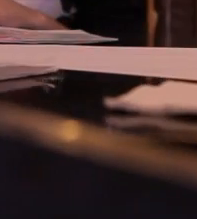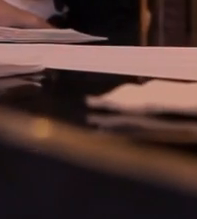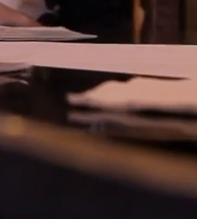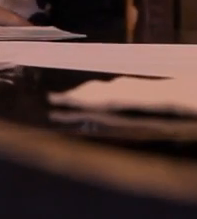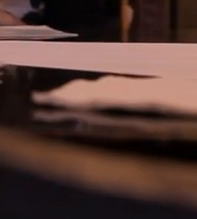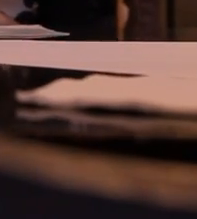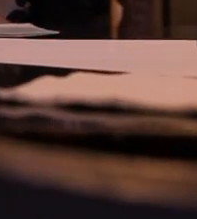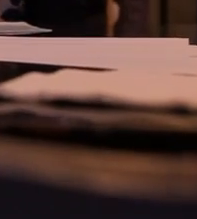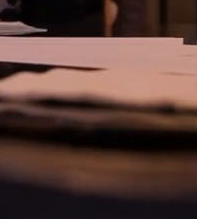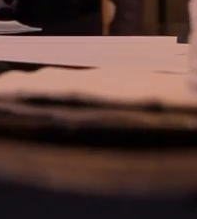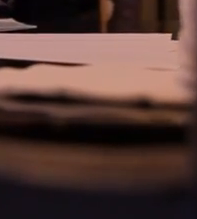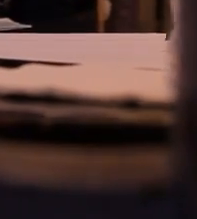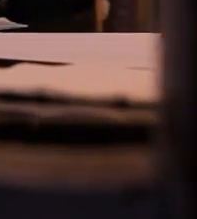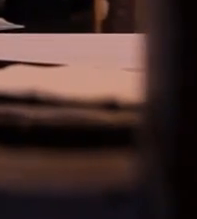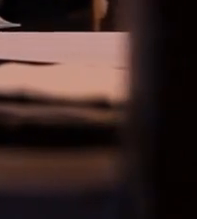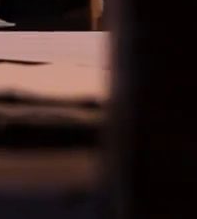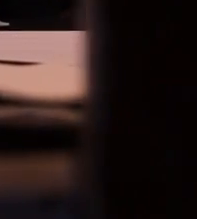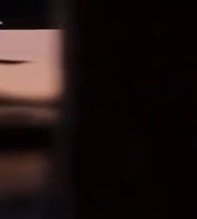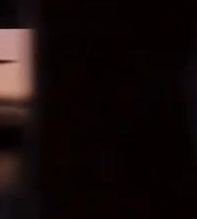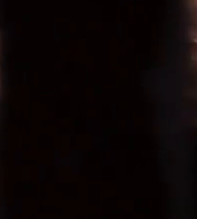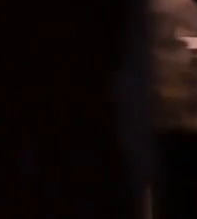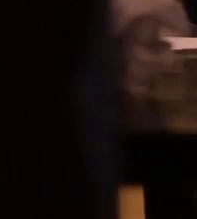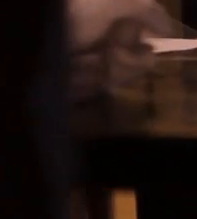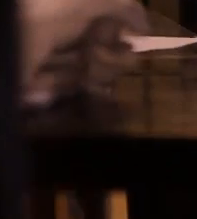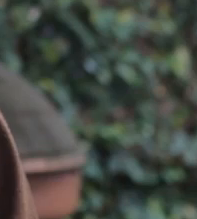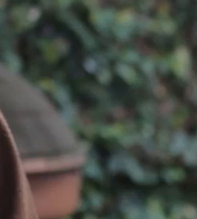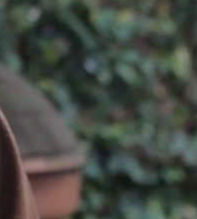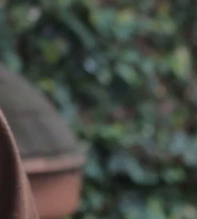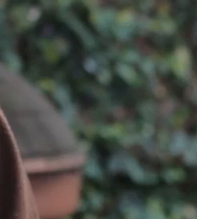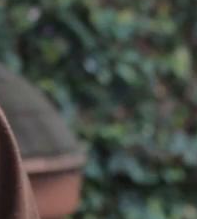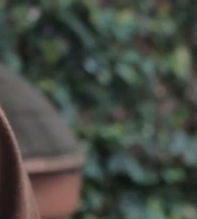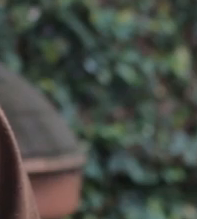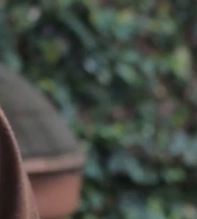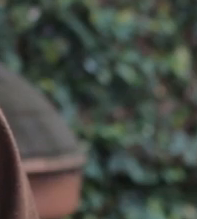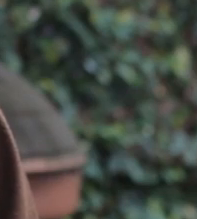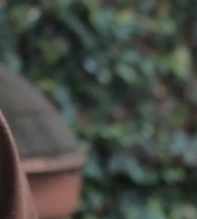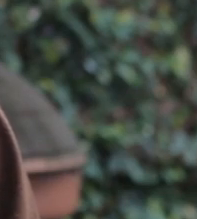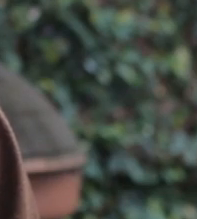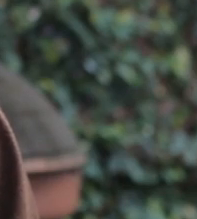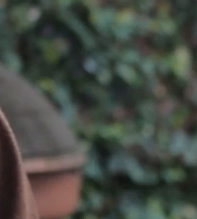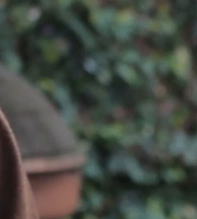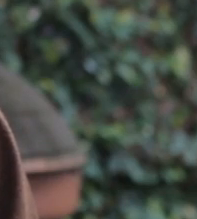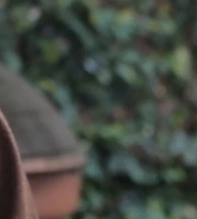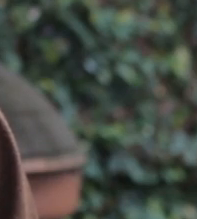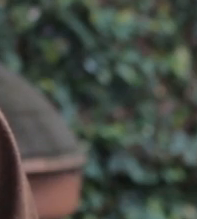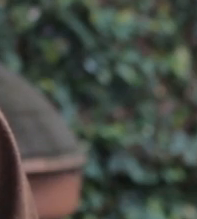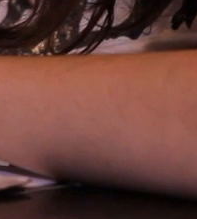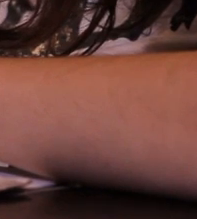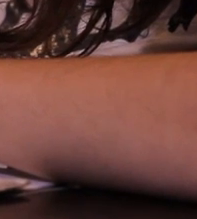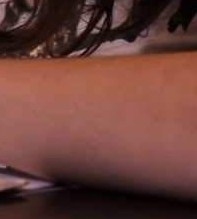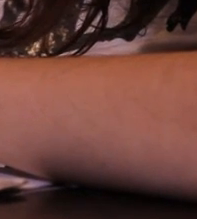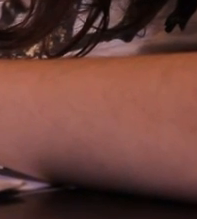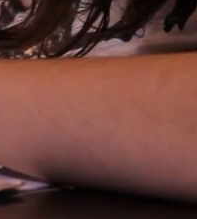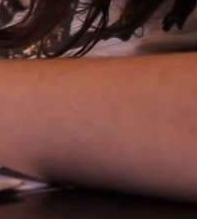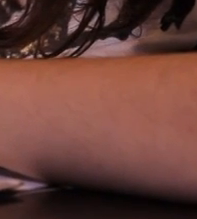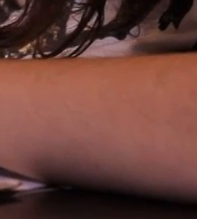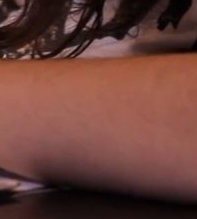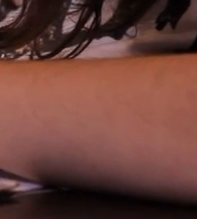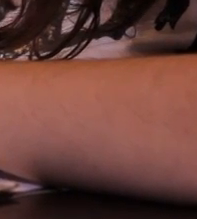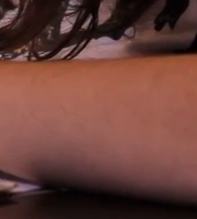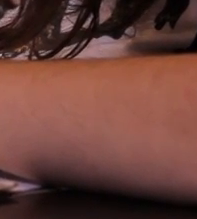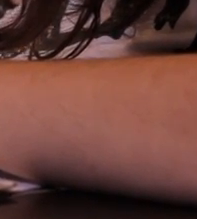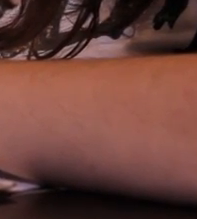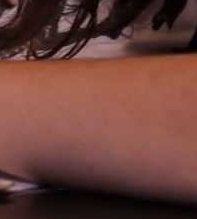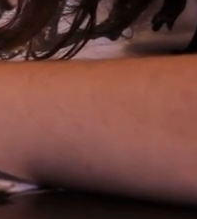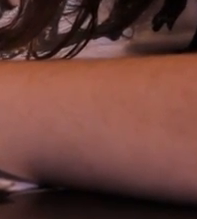se desenvolvendo pela arte e é muito amor. Sentada à mesa, Rafaela